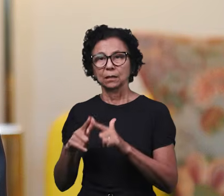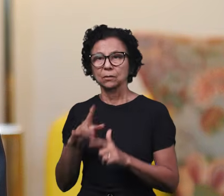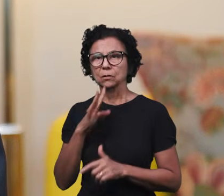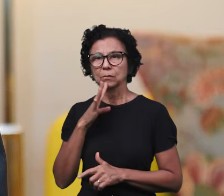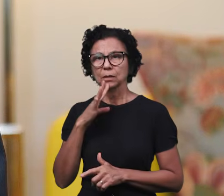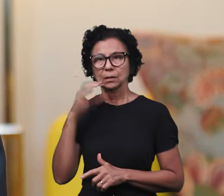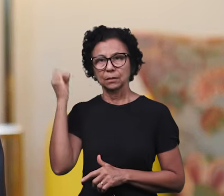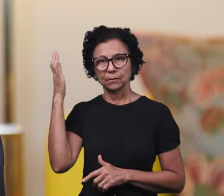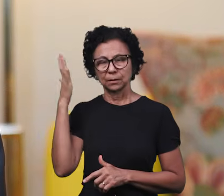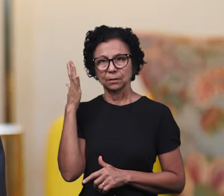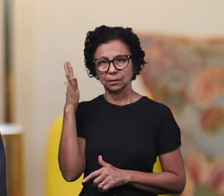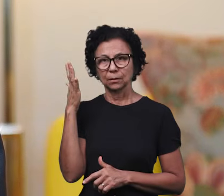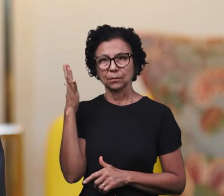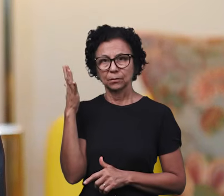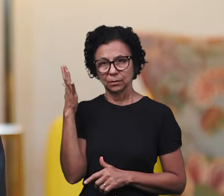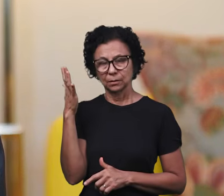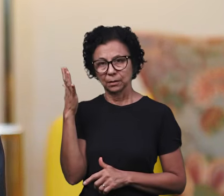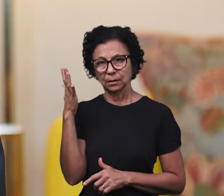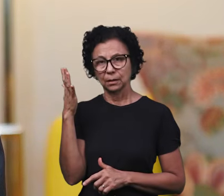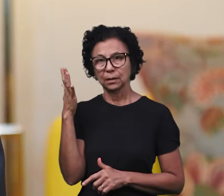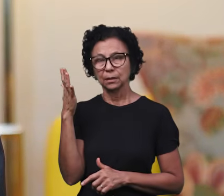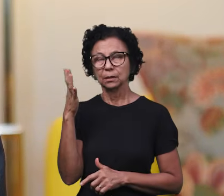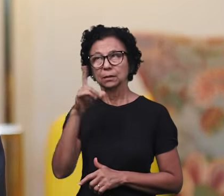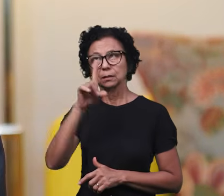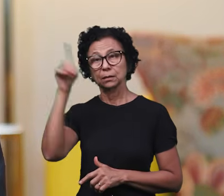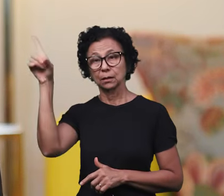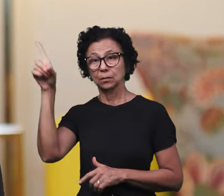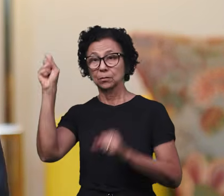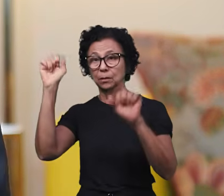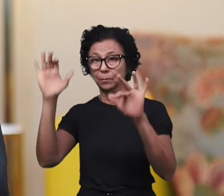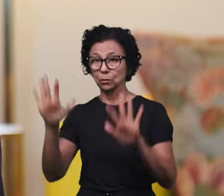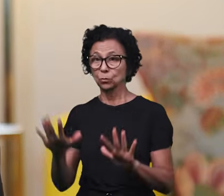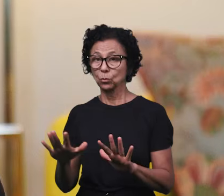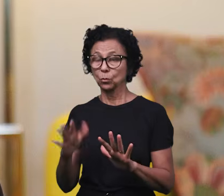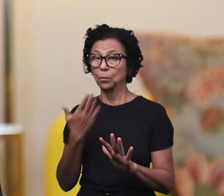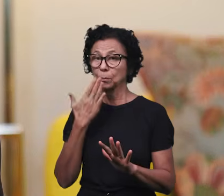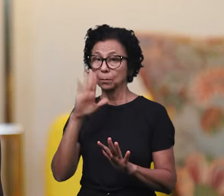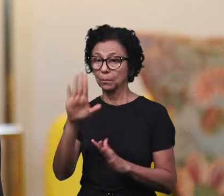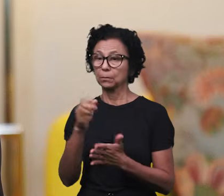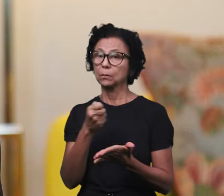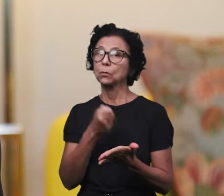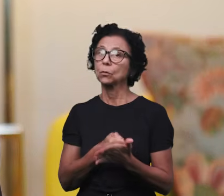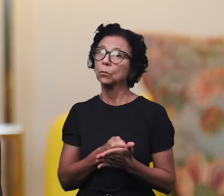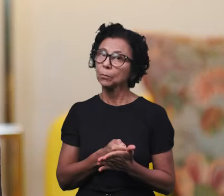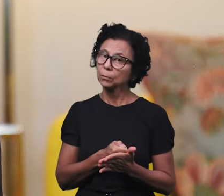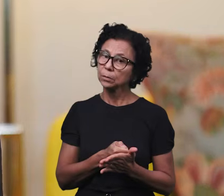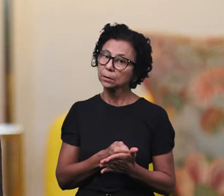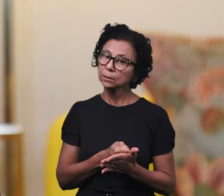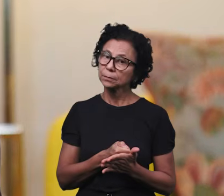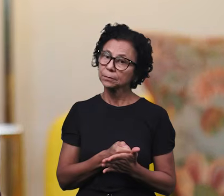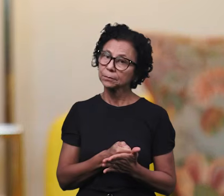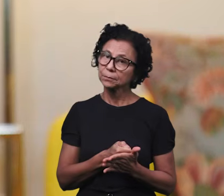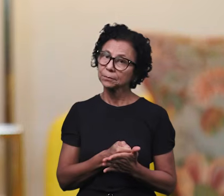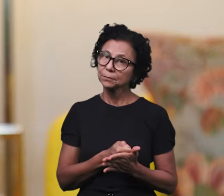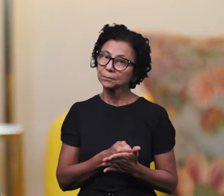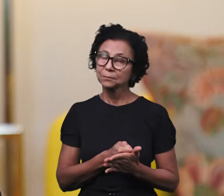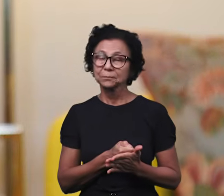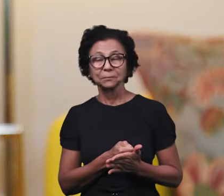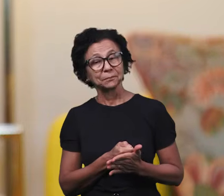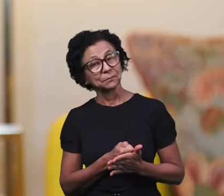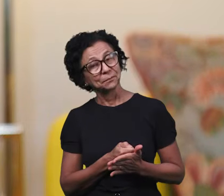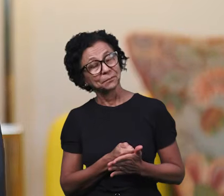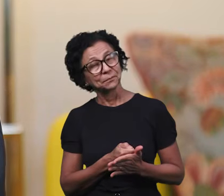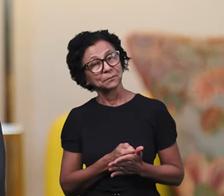revelação, porque diante do projeto de Deus, as bênçãos vão se cumprindo e nós sabemos que elas vão se cumprindo